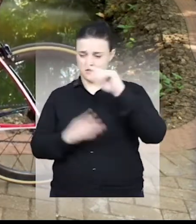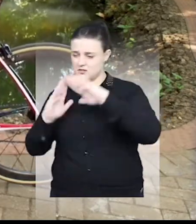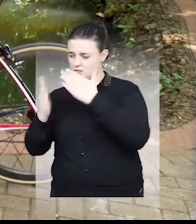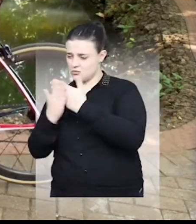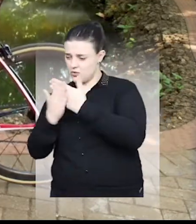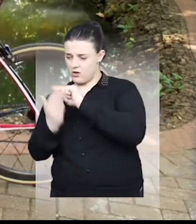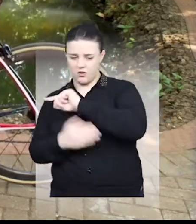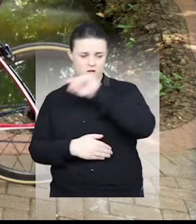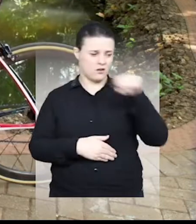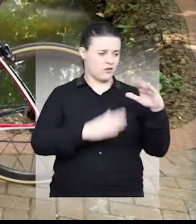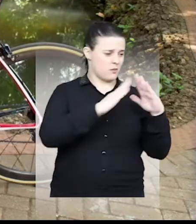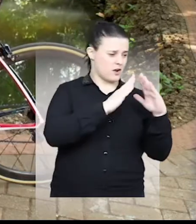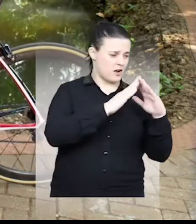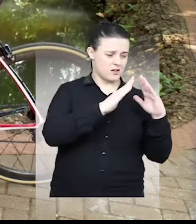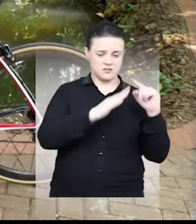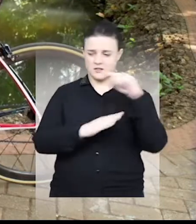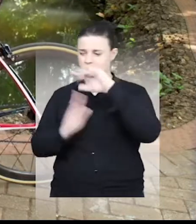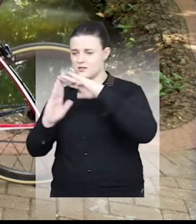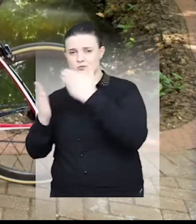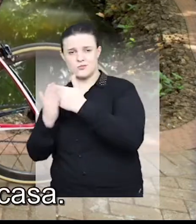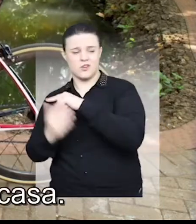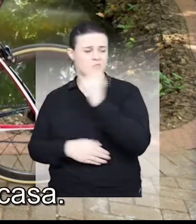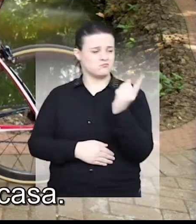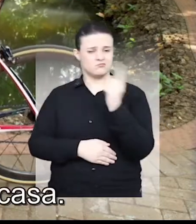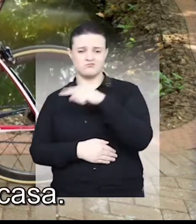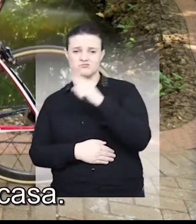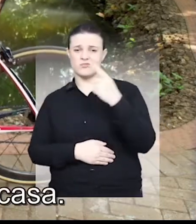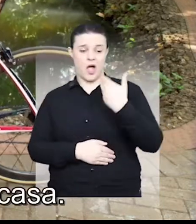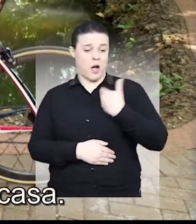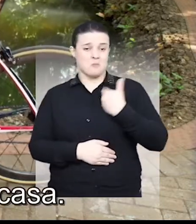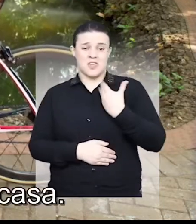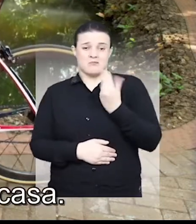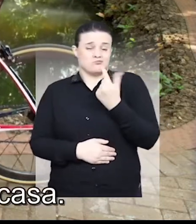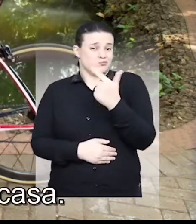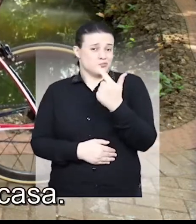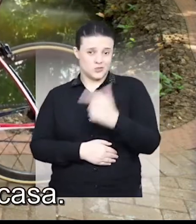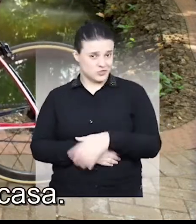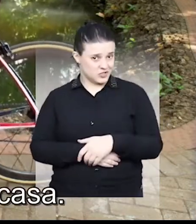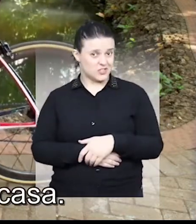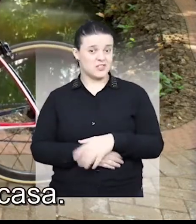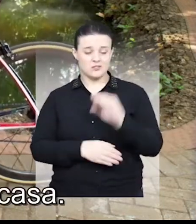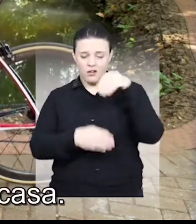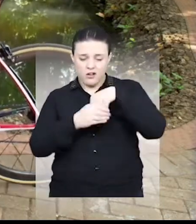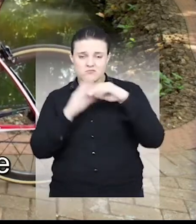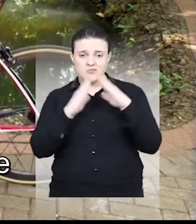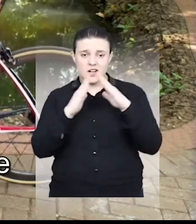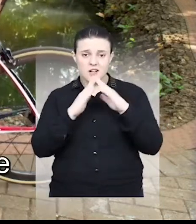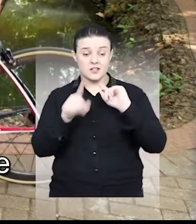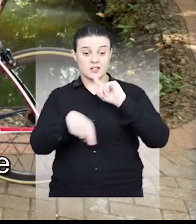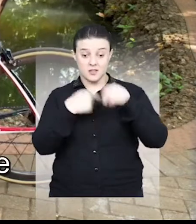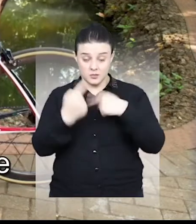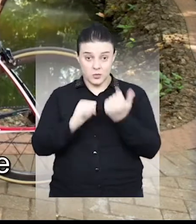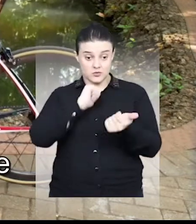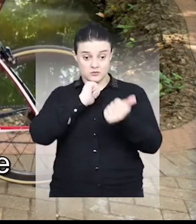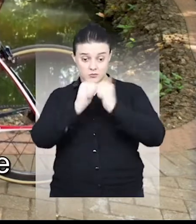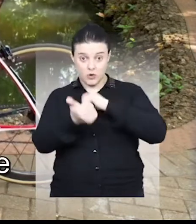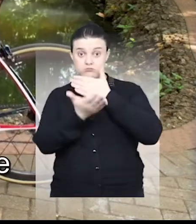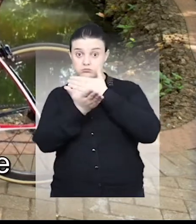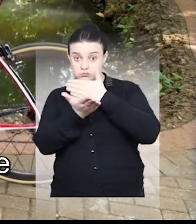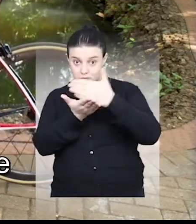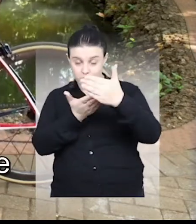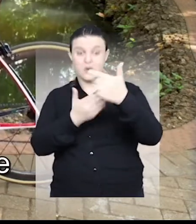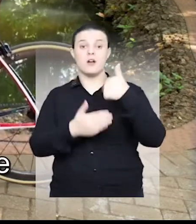colégio para casa, da casa para o colégio, sem muitos amigos, mais dentro de casa. E depois que eu conheci o